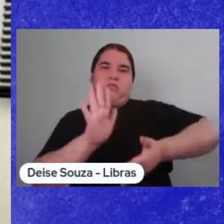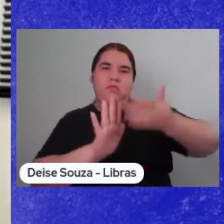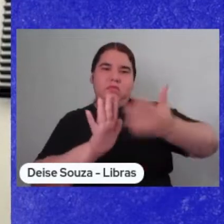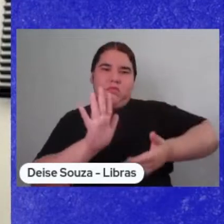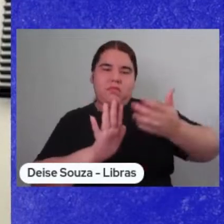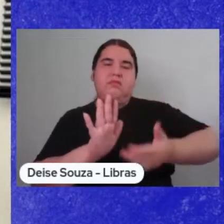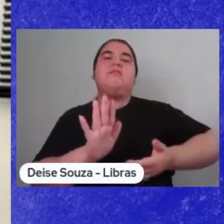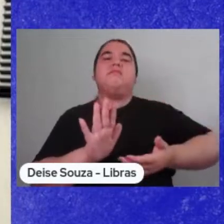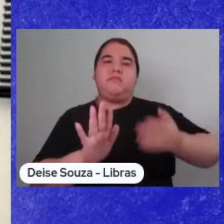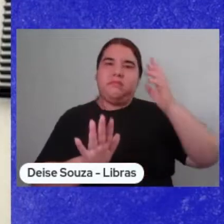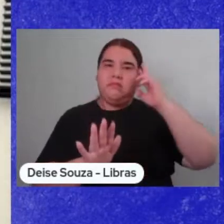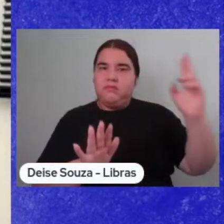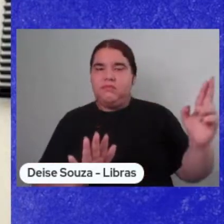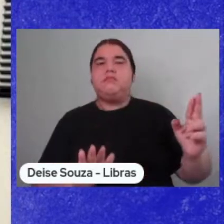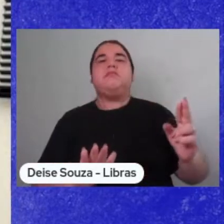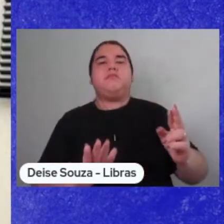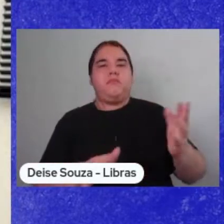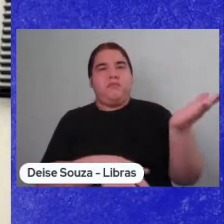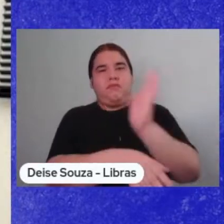Interno. Fazendo minha